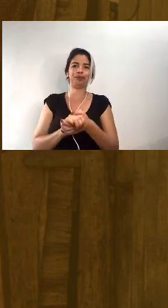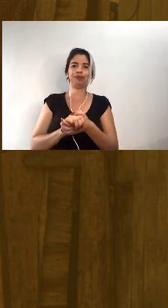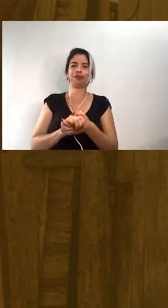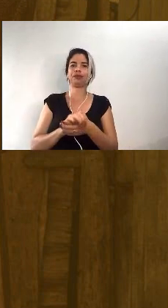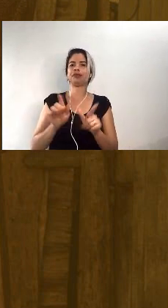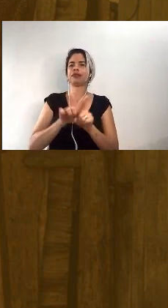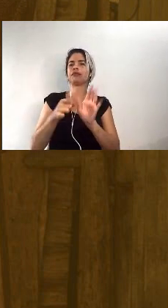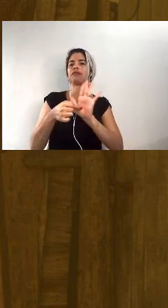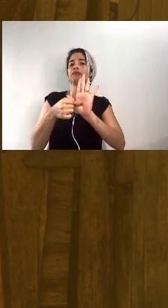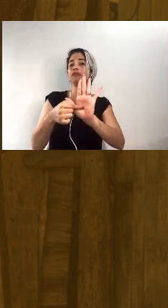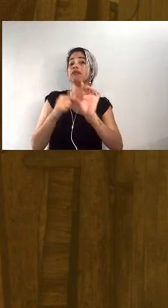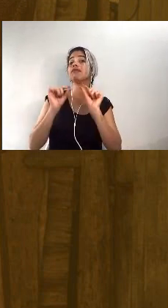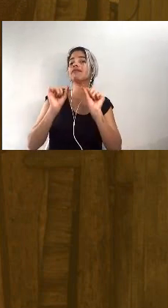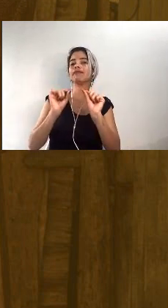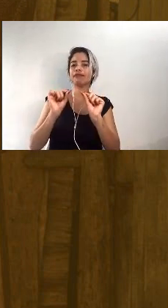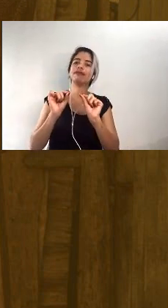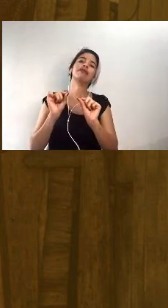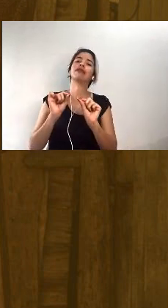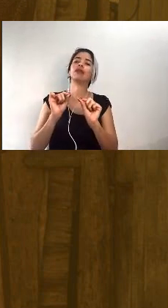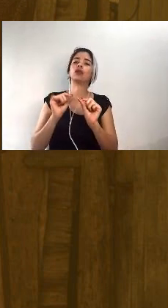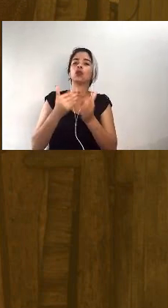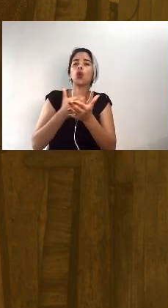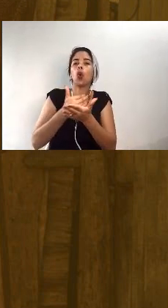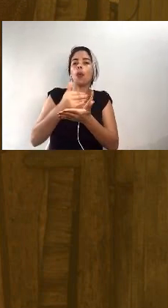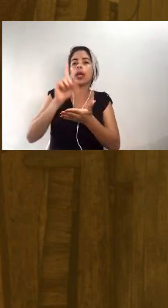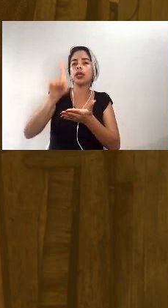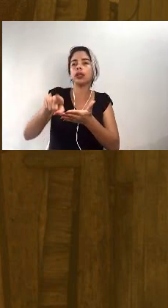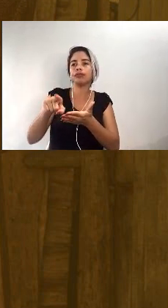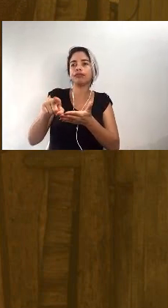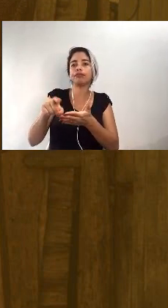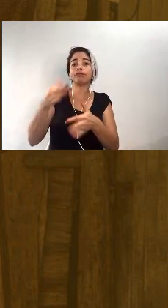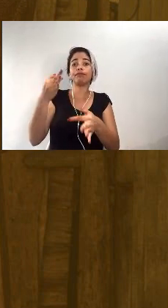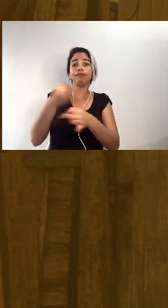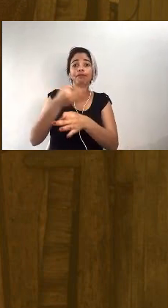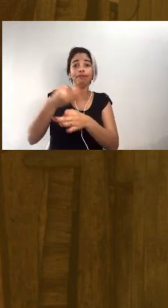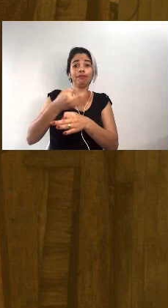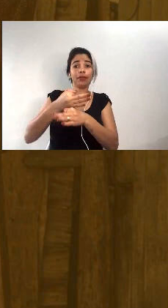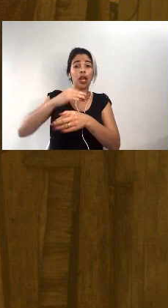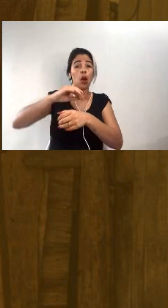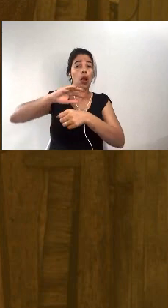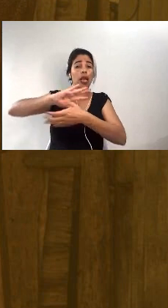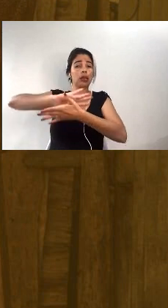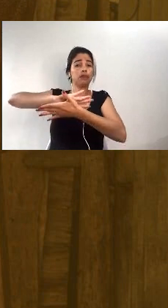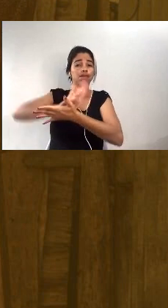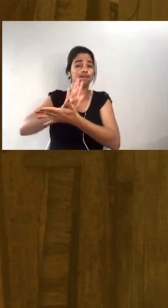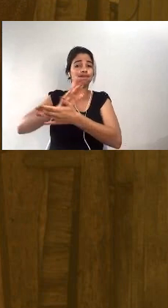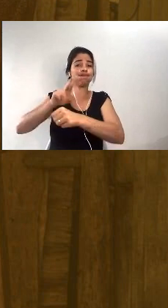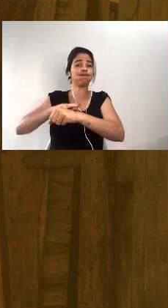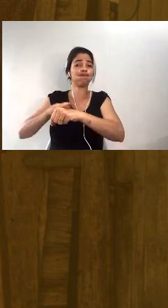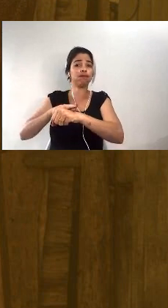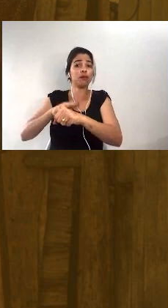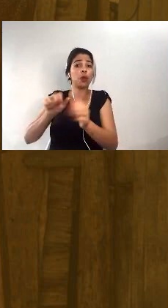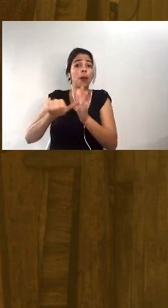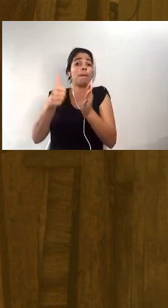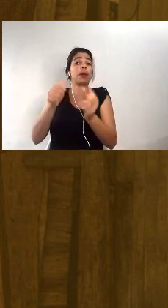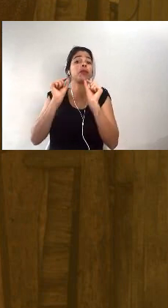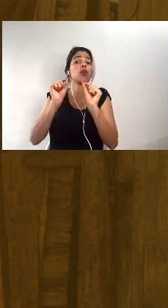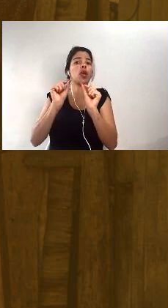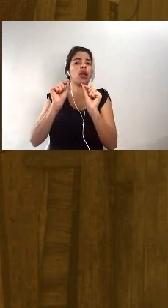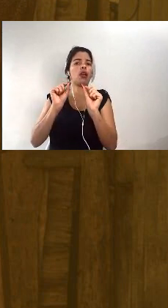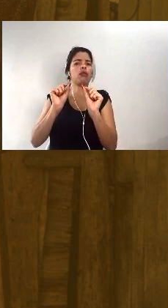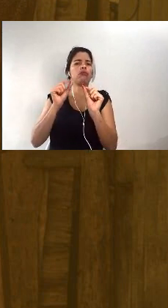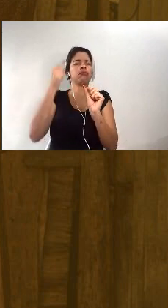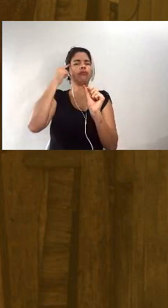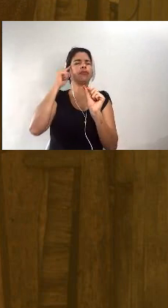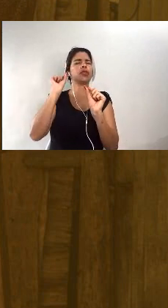ponto de partida é esse, assim, o enfrentamento ao racismo, como fazer isso? Primeira constatação, não estamos sós.